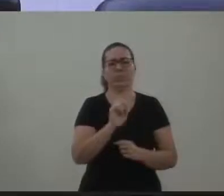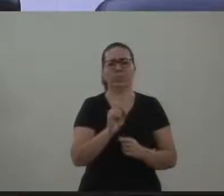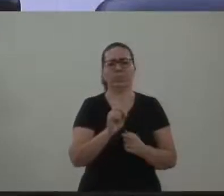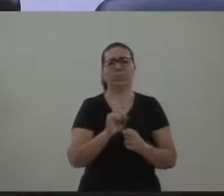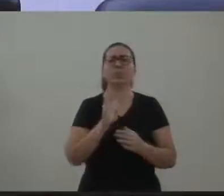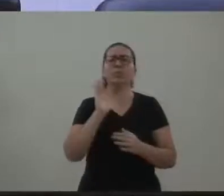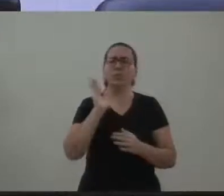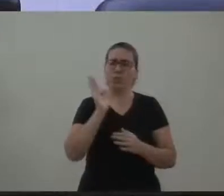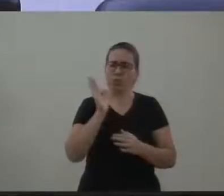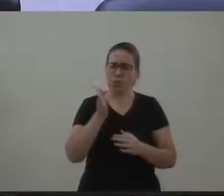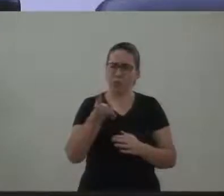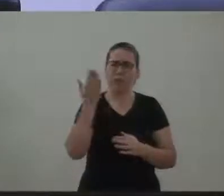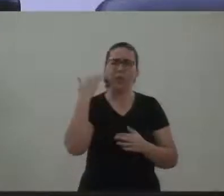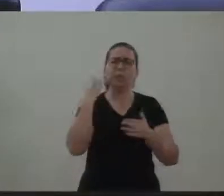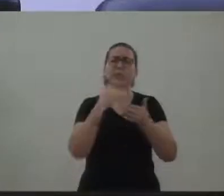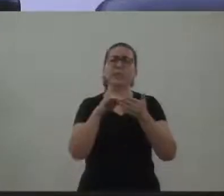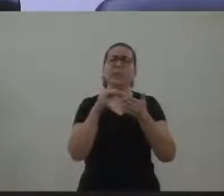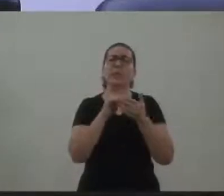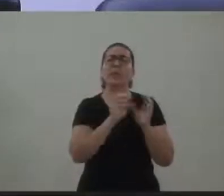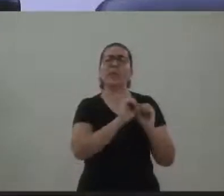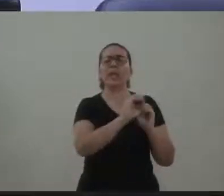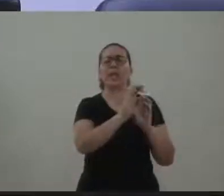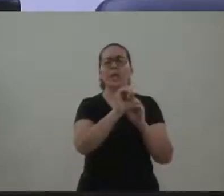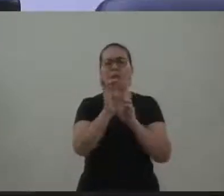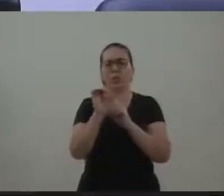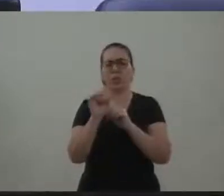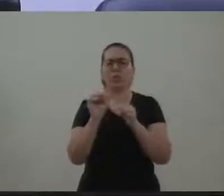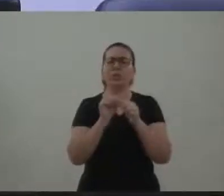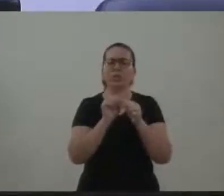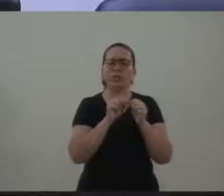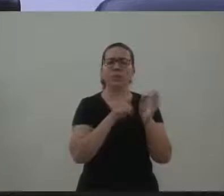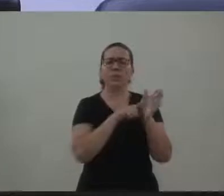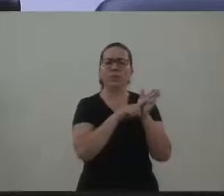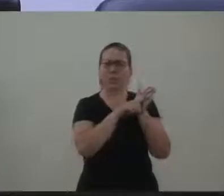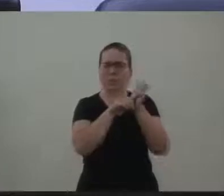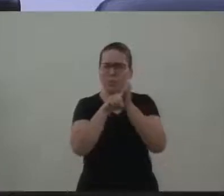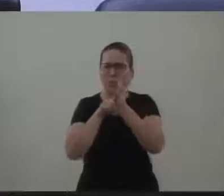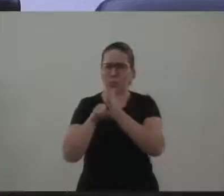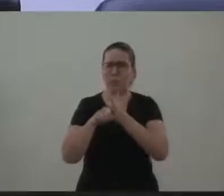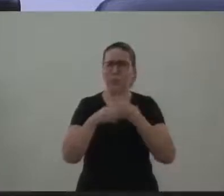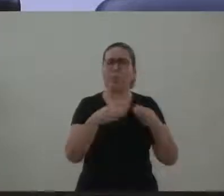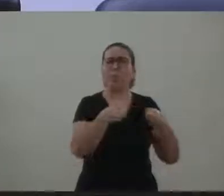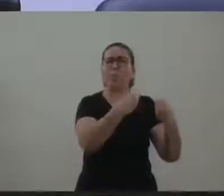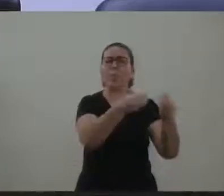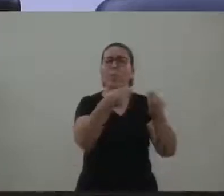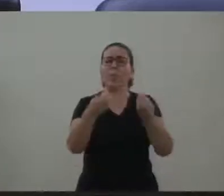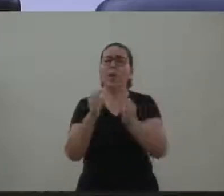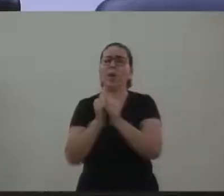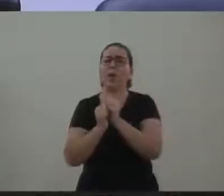Já foi feito através da Secretaria de Educação essa triagem para essa distribuição de cestas?